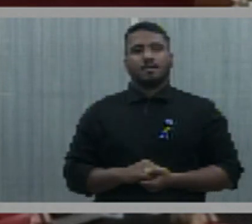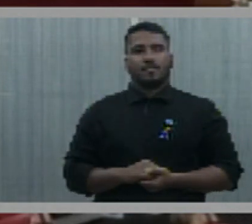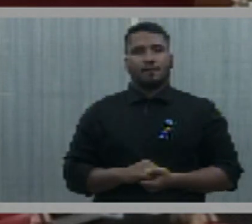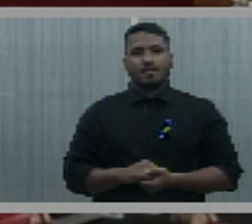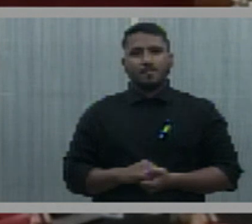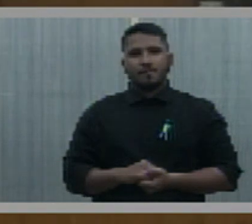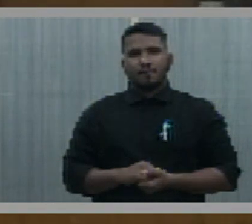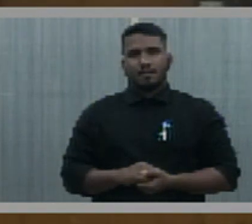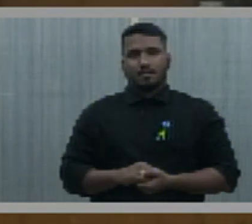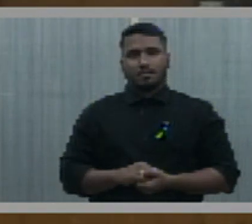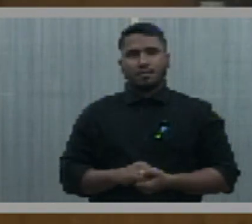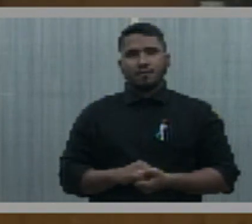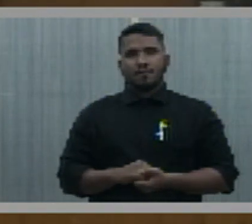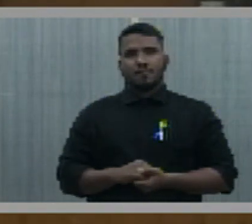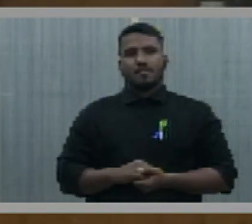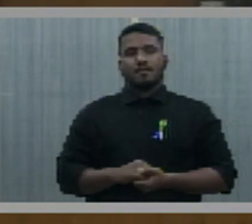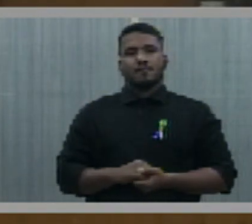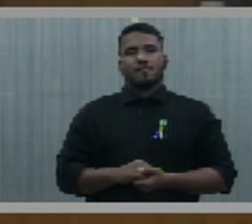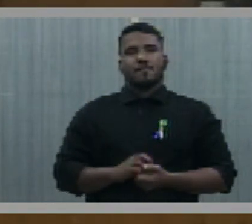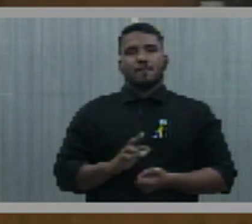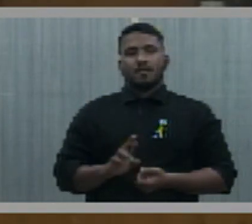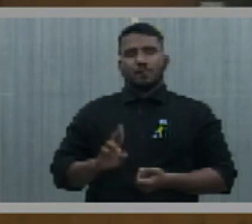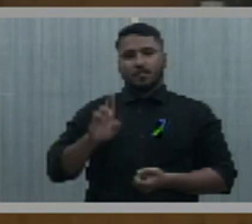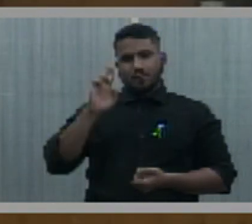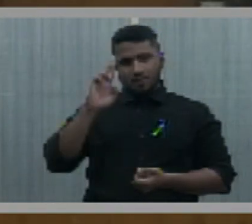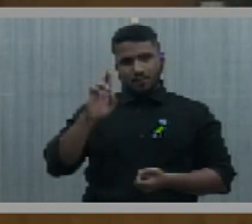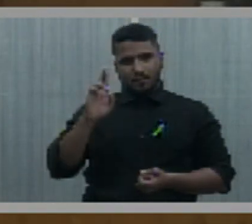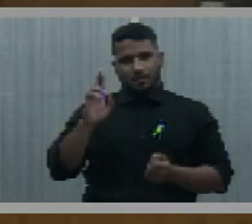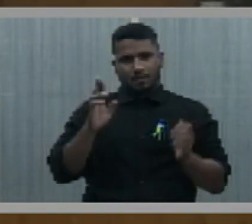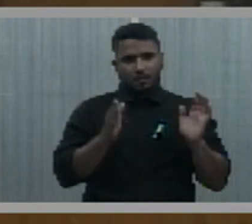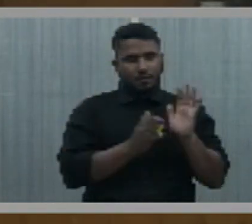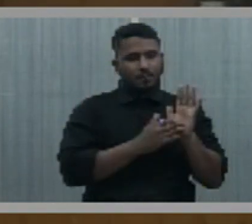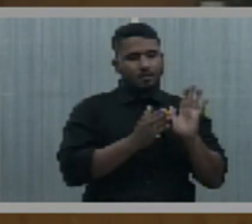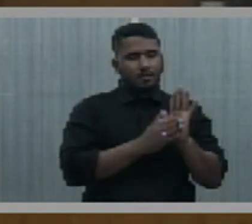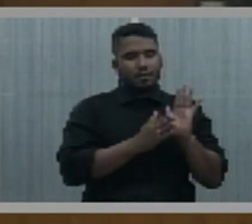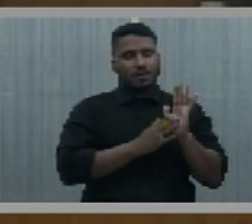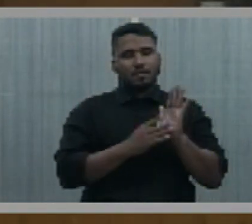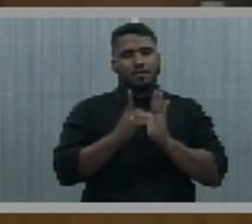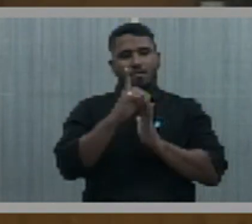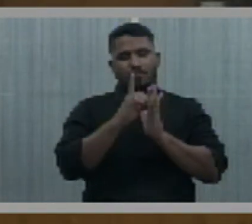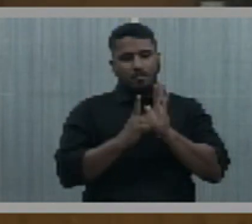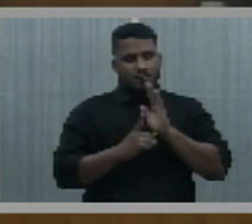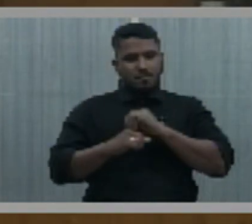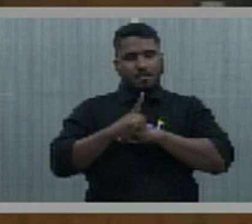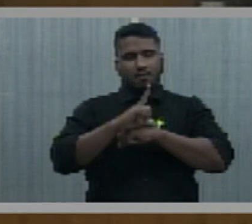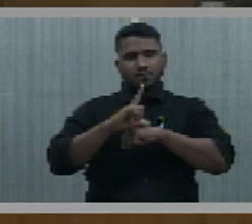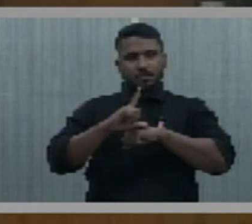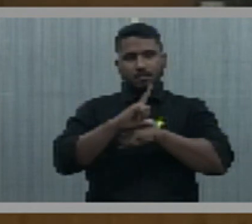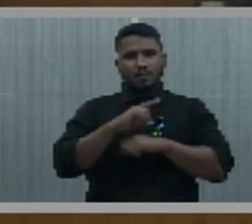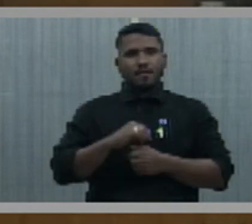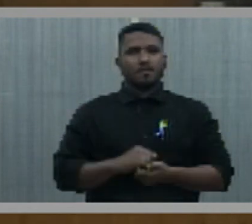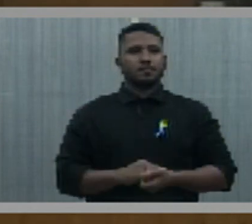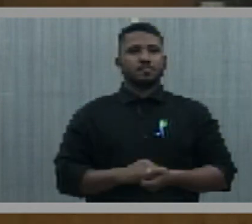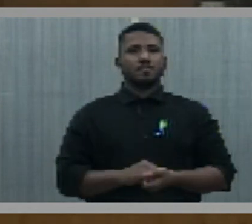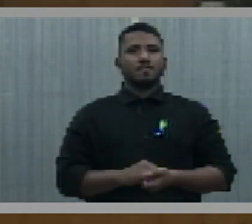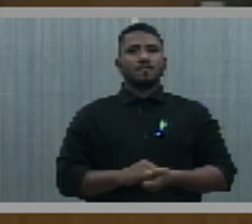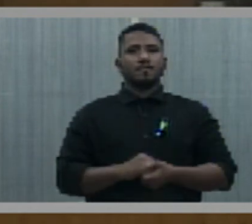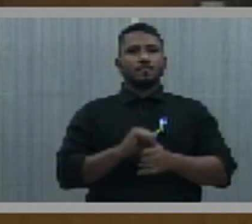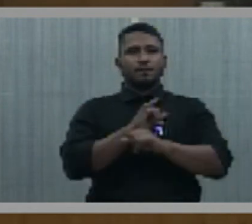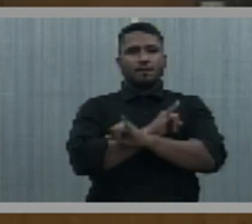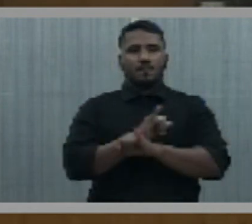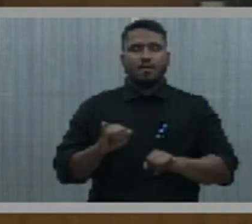por ter apresentado essas proposituras, decreto legislativo. Dizer